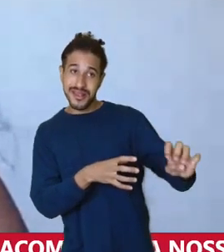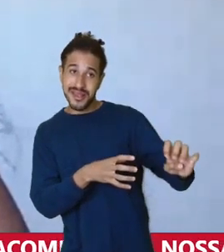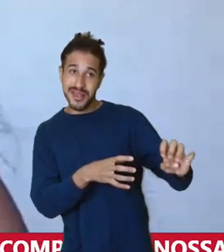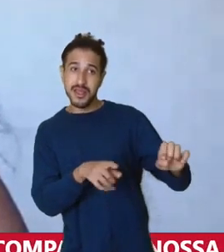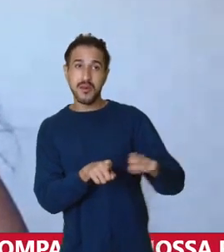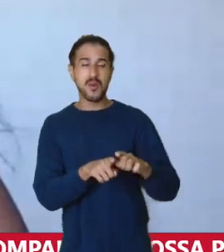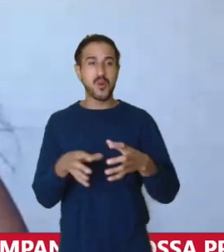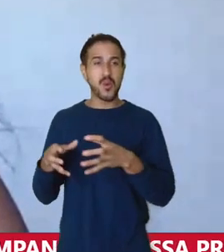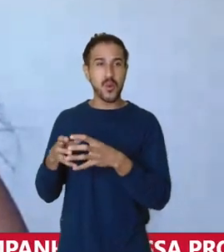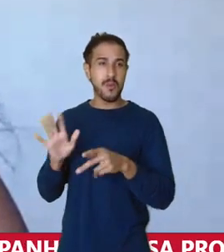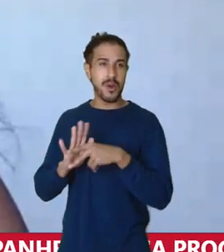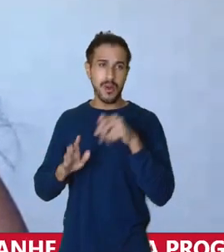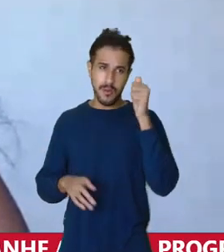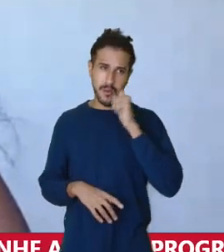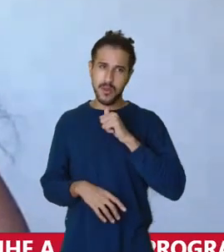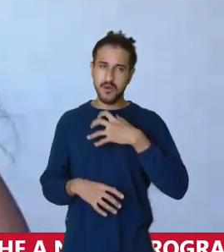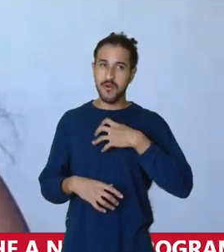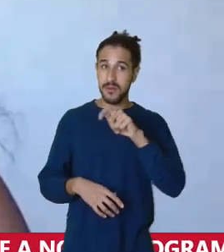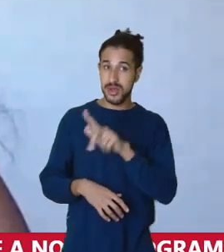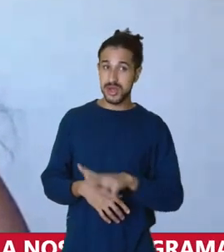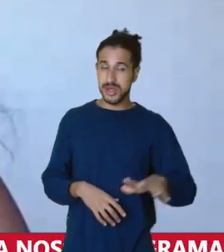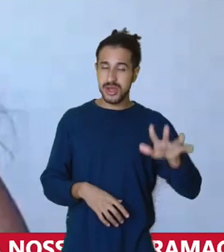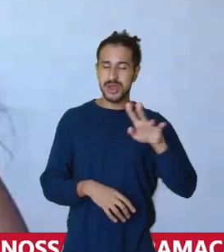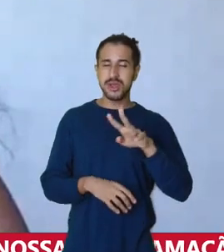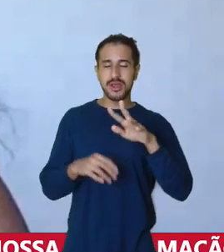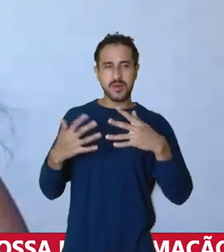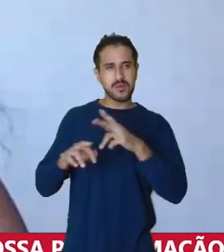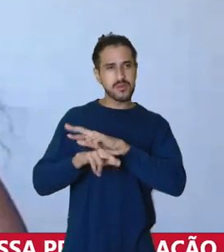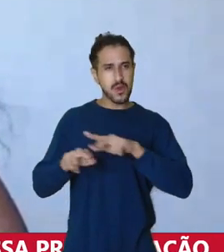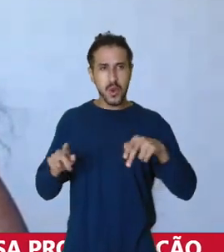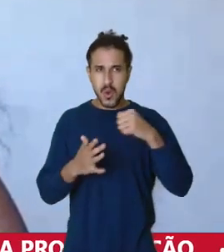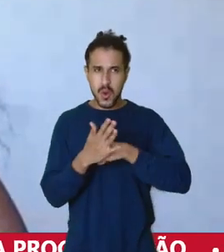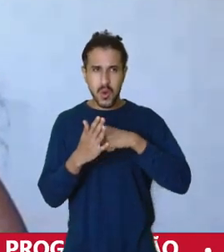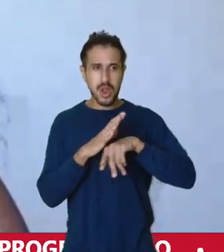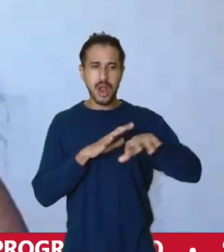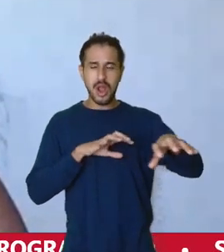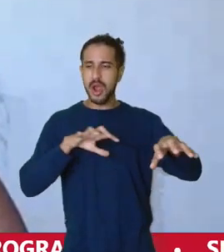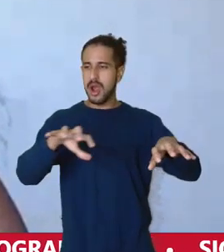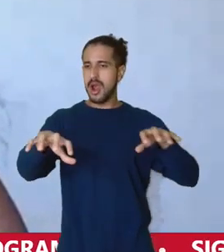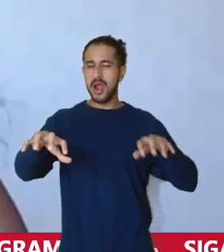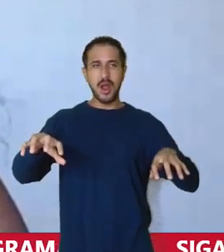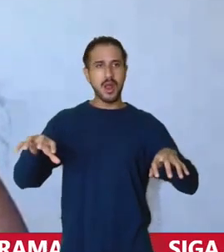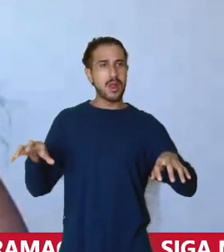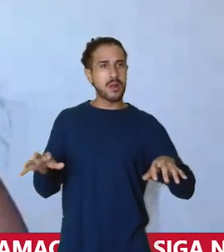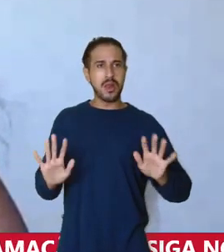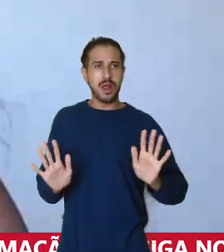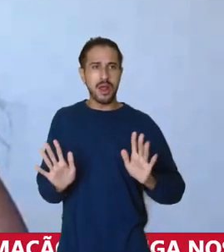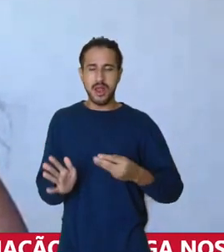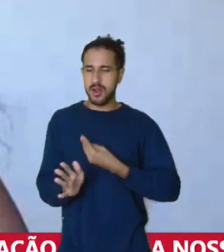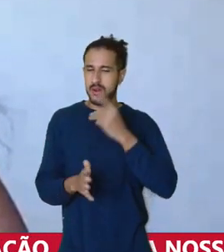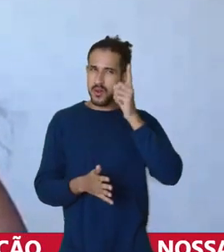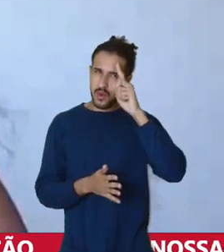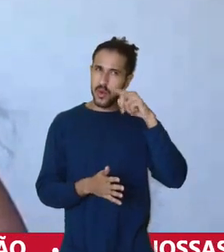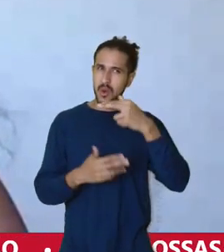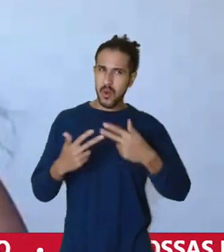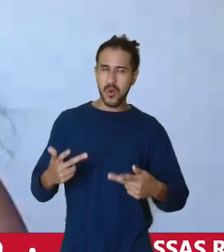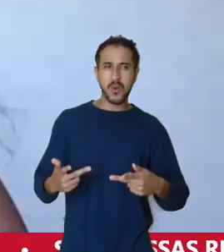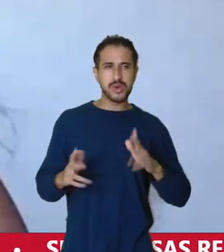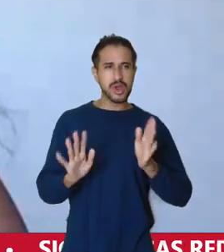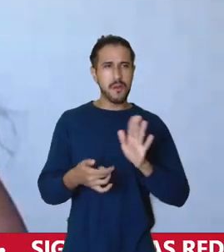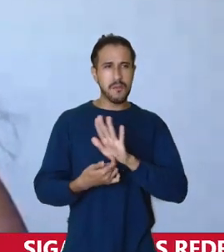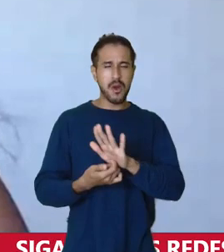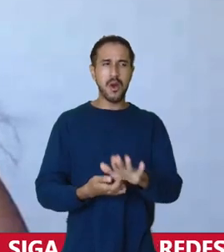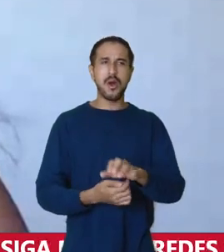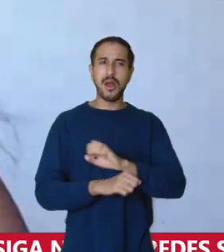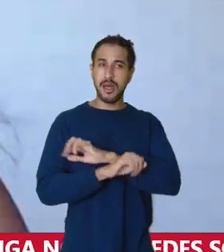pelos movimentos de mulheres mais amplos, né? Então, essas lutas não estão separadas, acho que isso no cotidiano tem sido muito colocado,